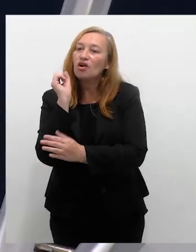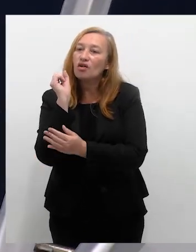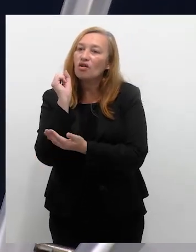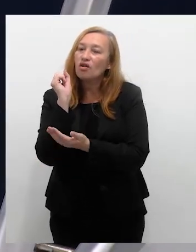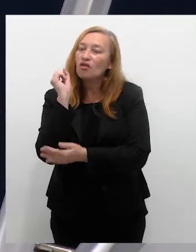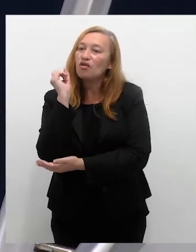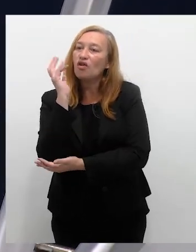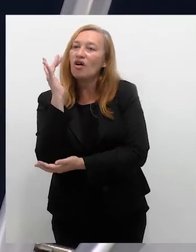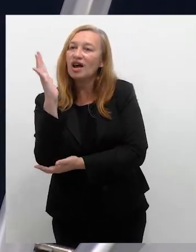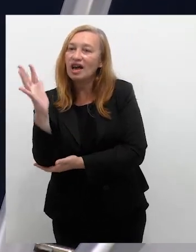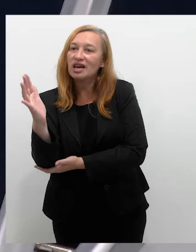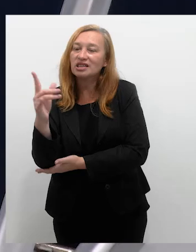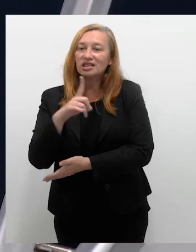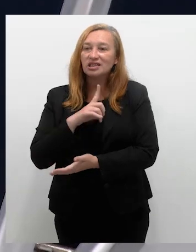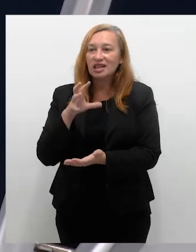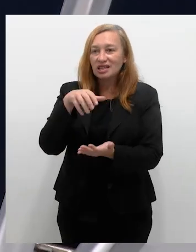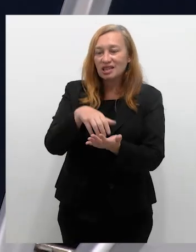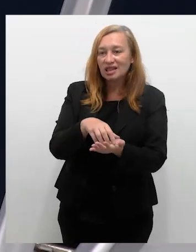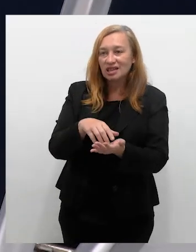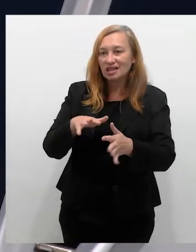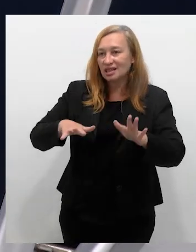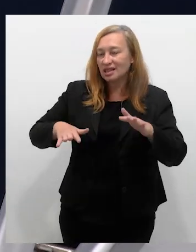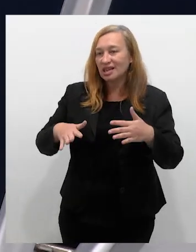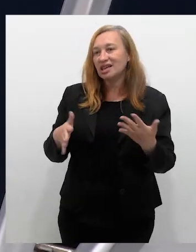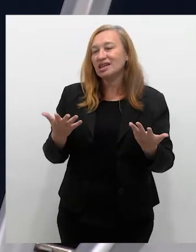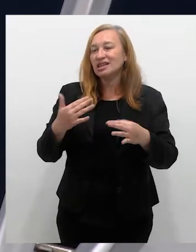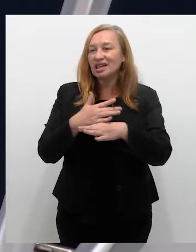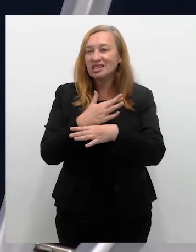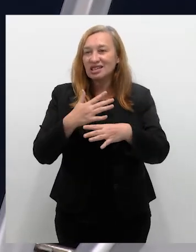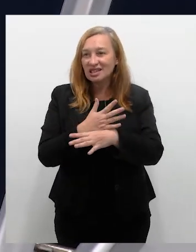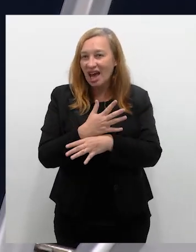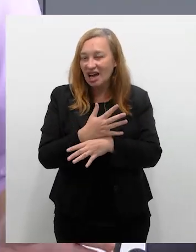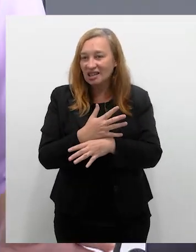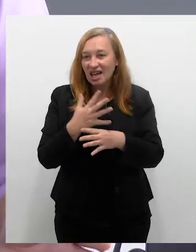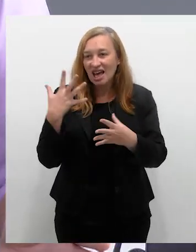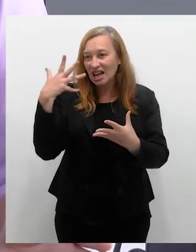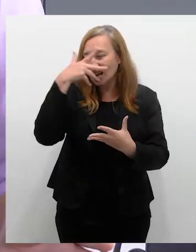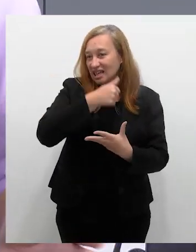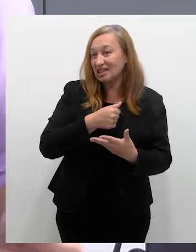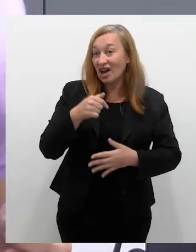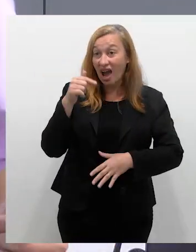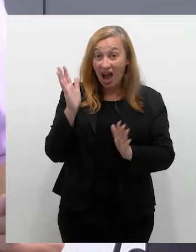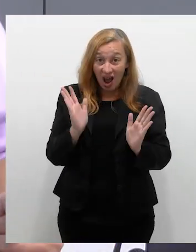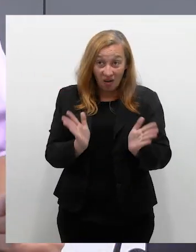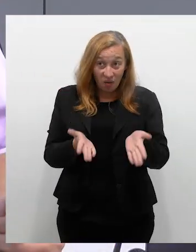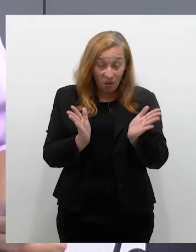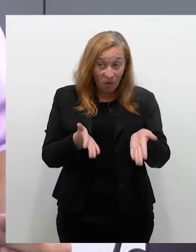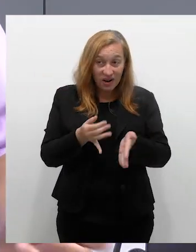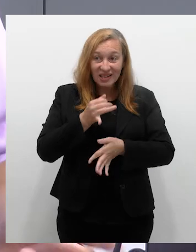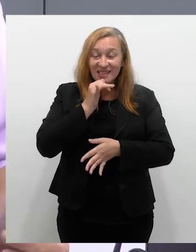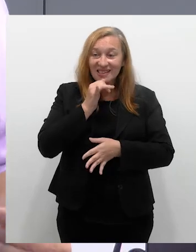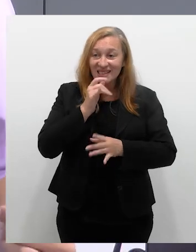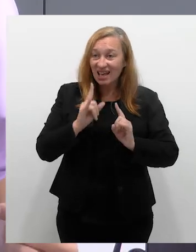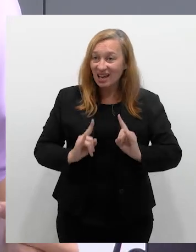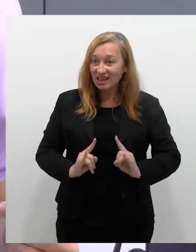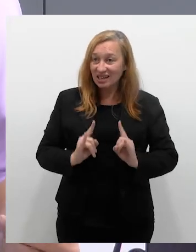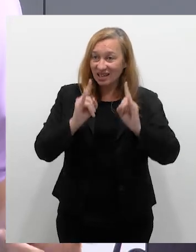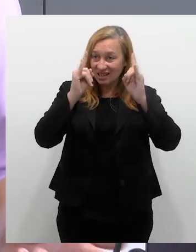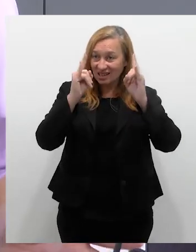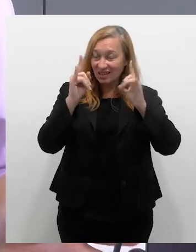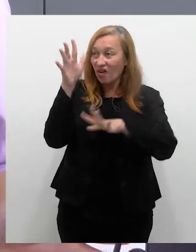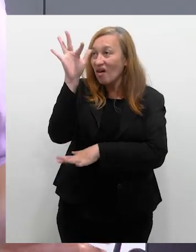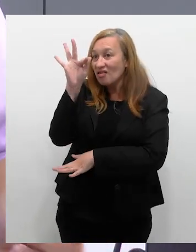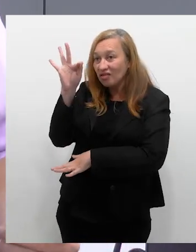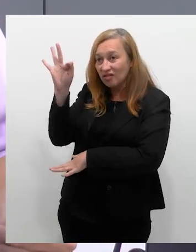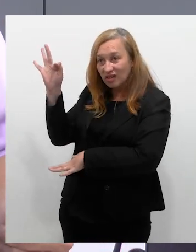você tem centro da cidade. Nossa, o Rio de Janeiro é belíssimo. O centro da cidade, né, onde estamos aqui agora, por exemplo, com arquitetura